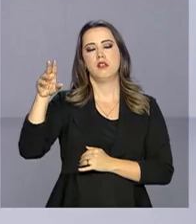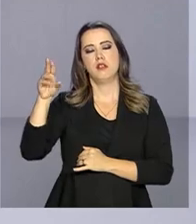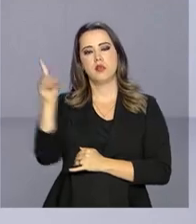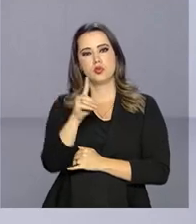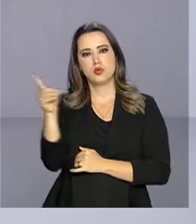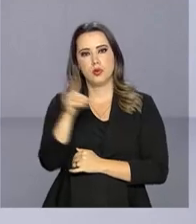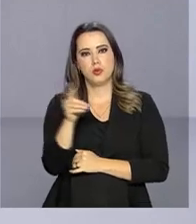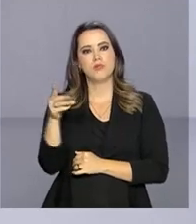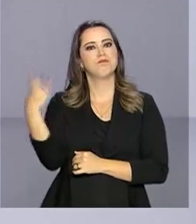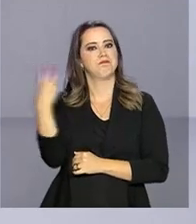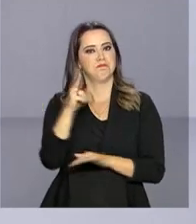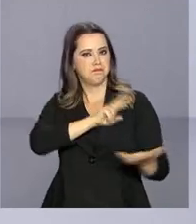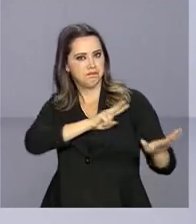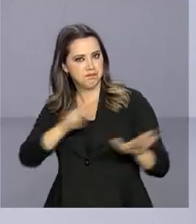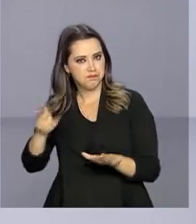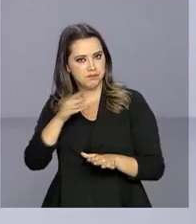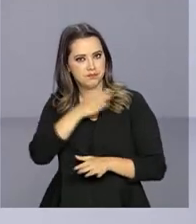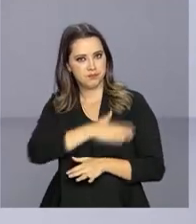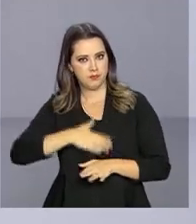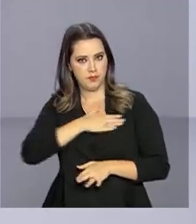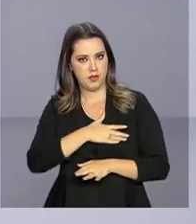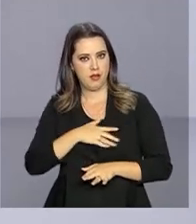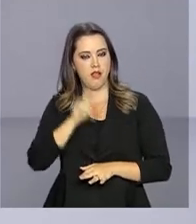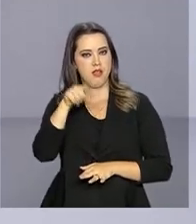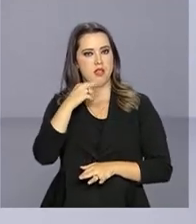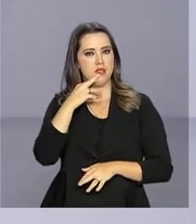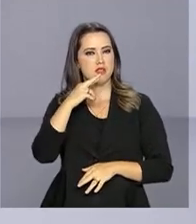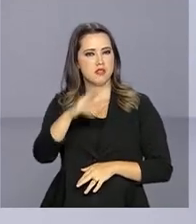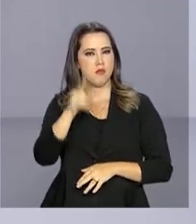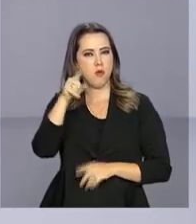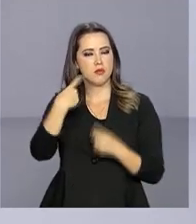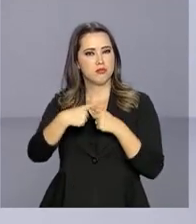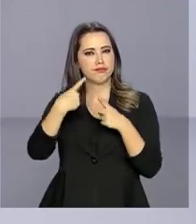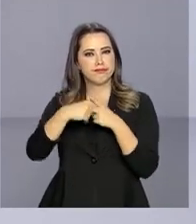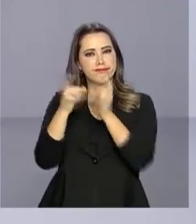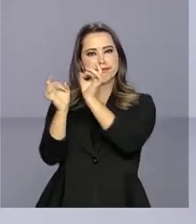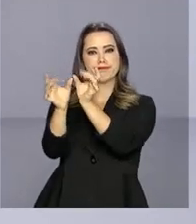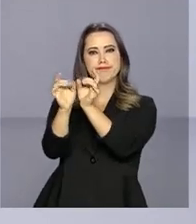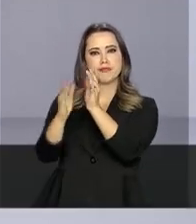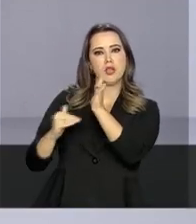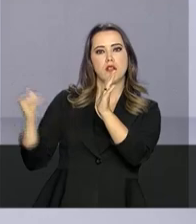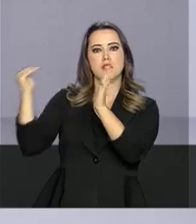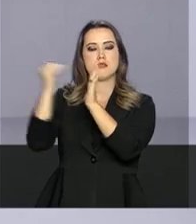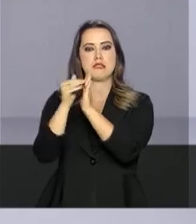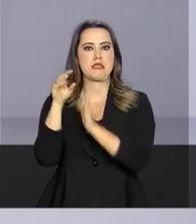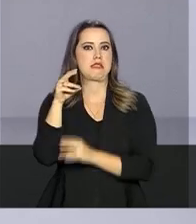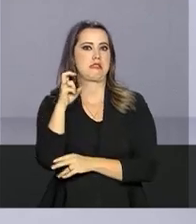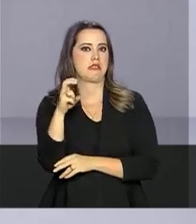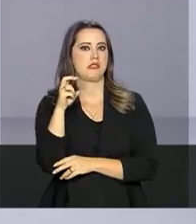US$1,6 bilhões na terceira semana de agosto. O saldo é resultado de exportações que ultrapassaram